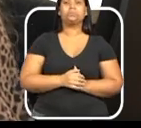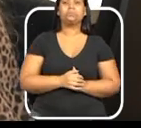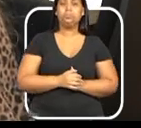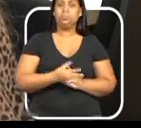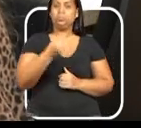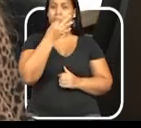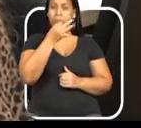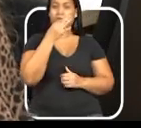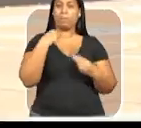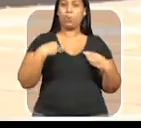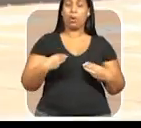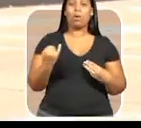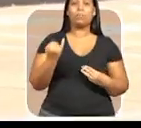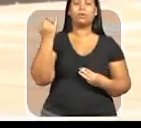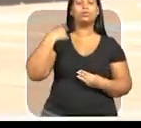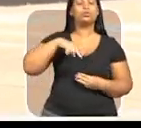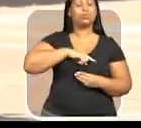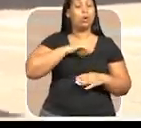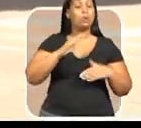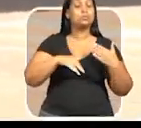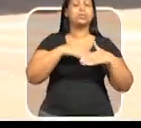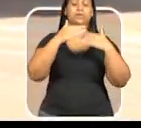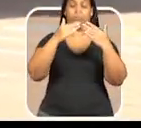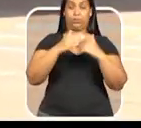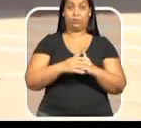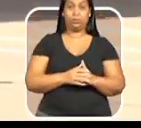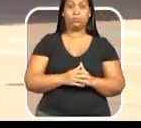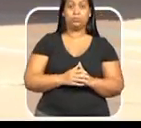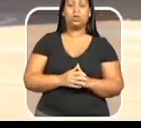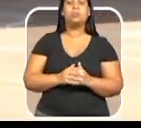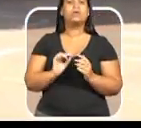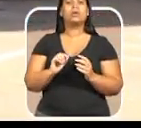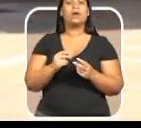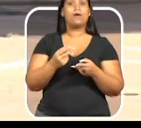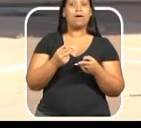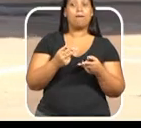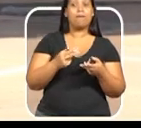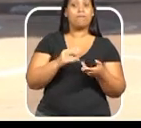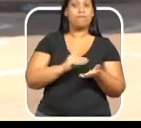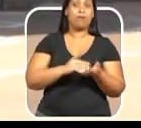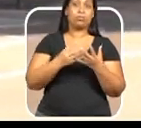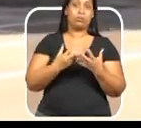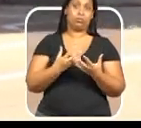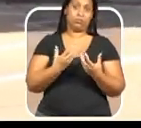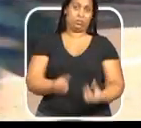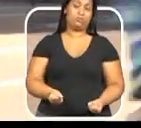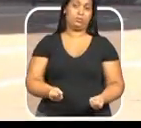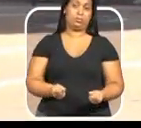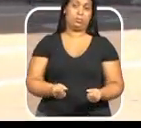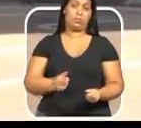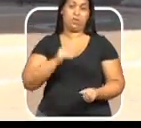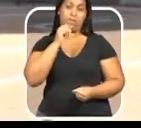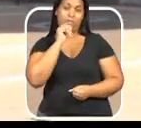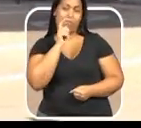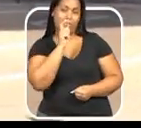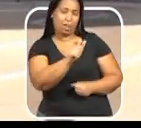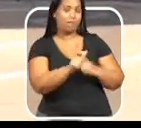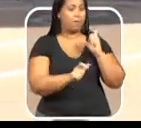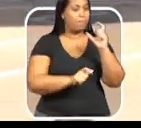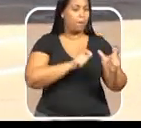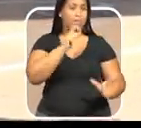de vista moral, é importante que a gente evoluiu para não tolerância àquilo que não deve ser tolerado. Humilhavam,